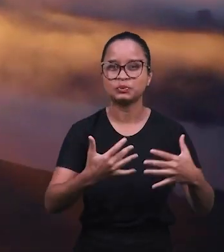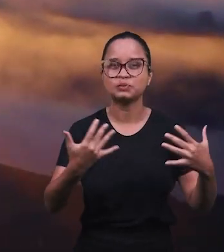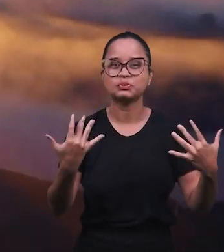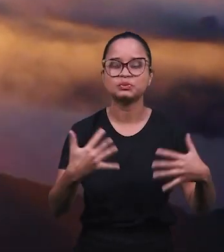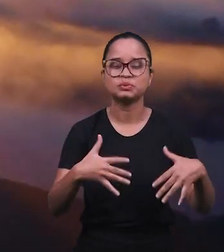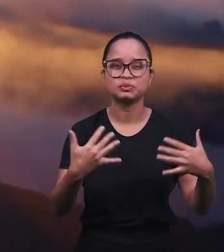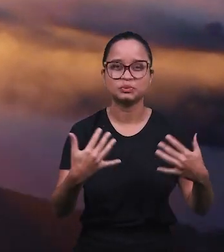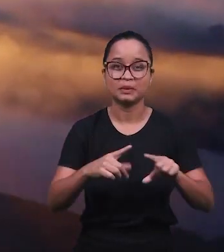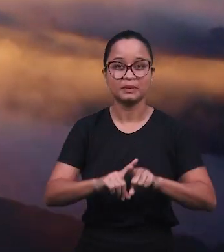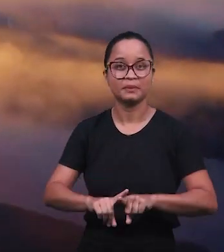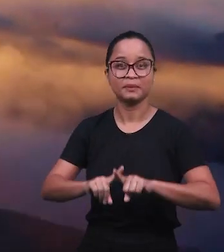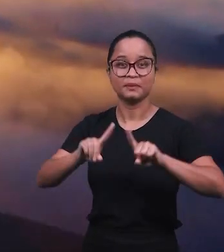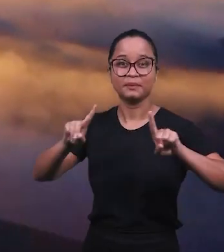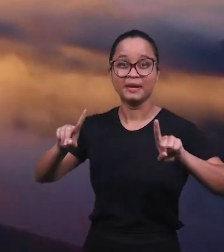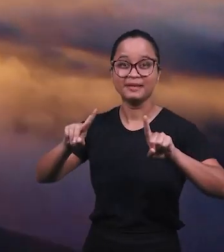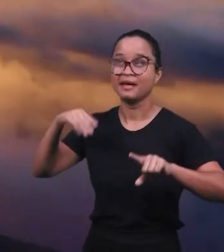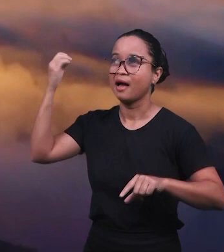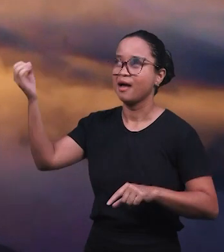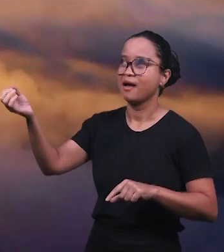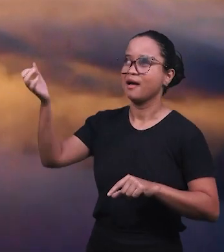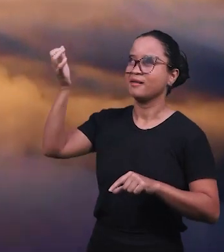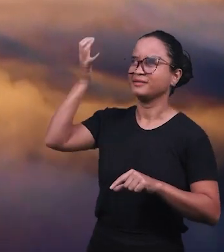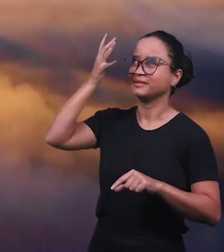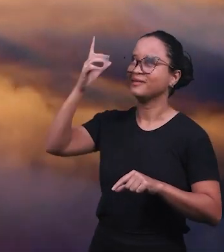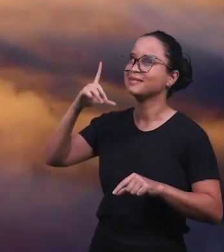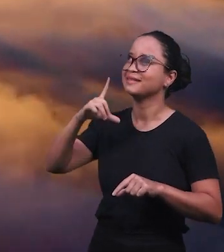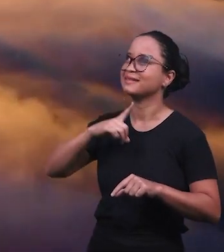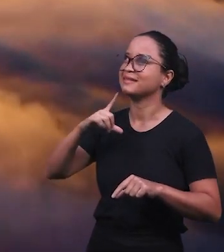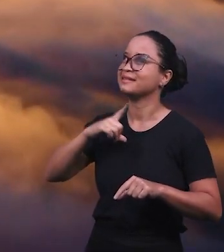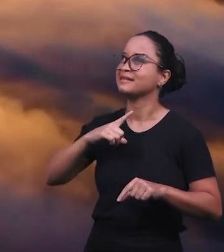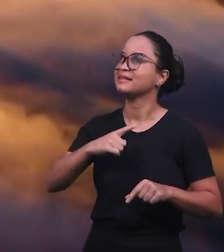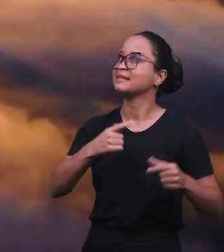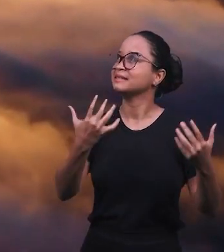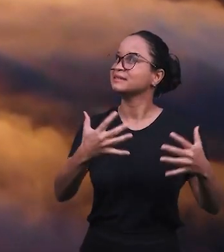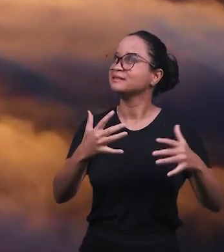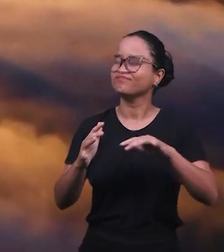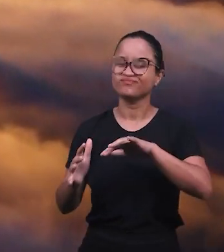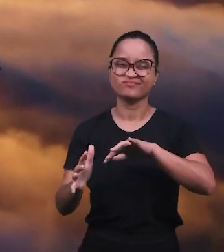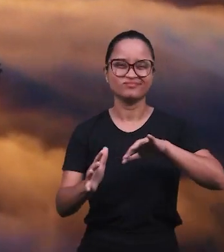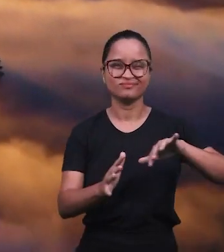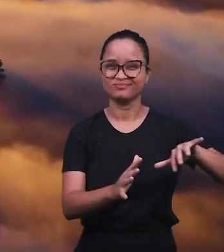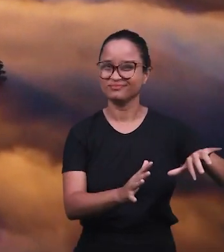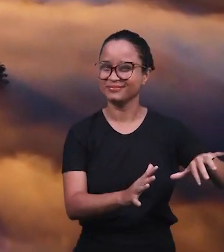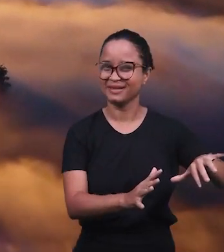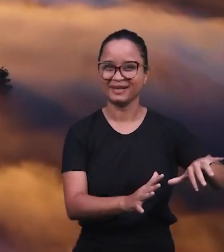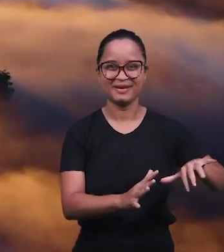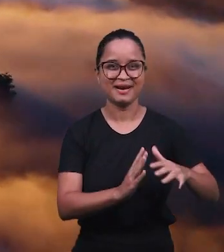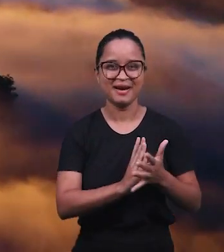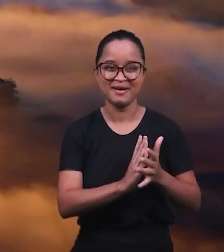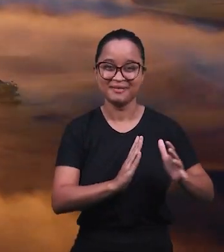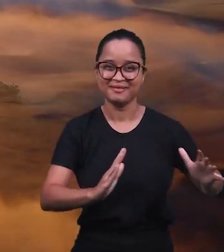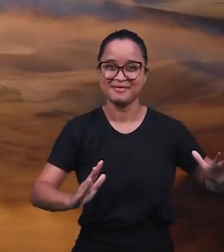escuridão. Ele faz nascer a luz.